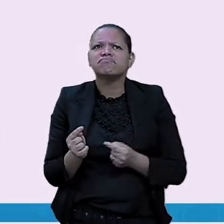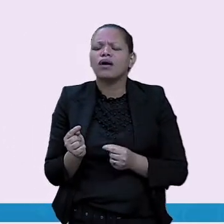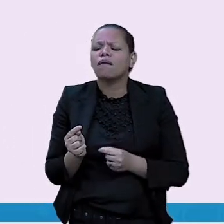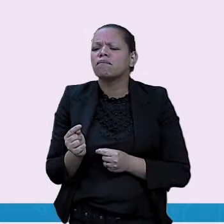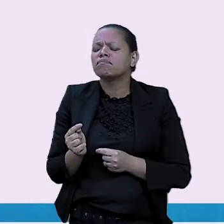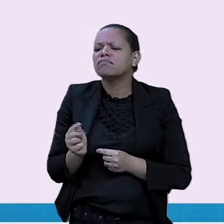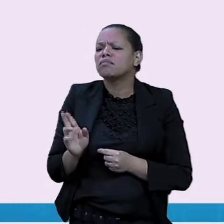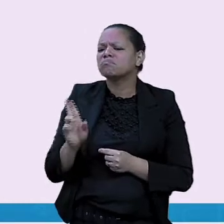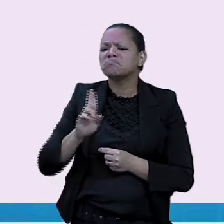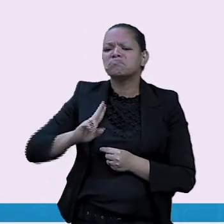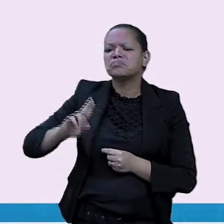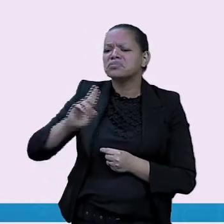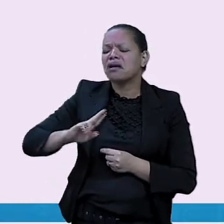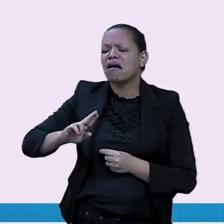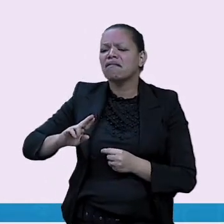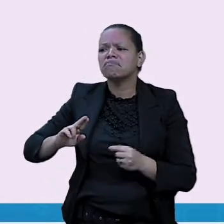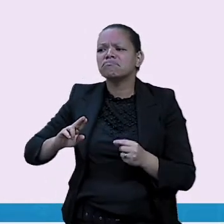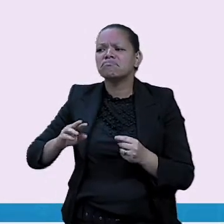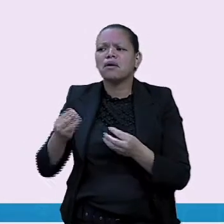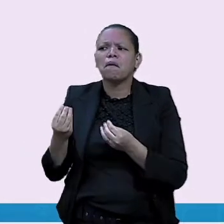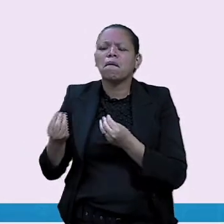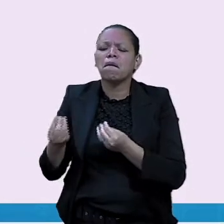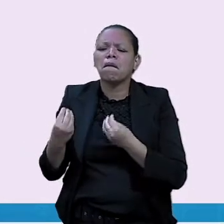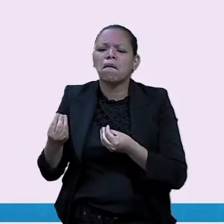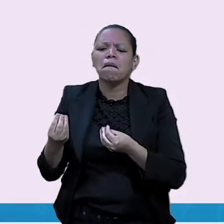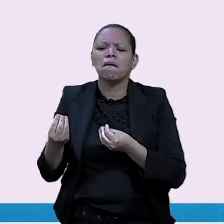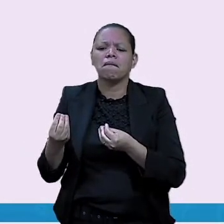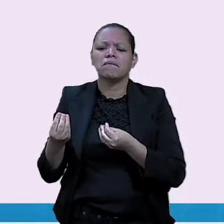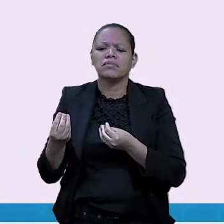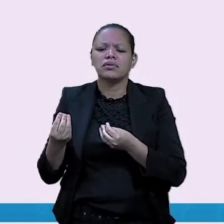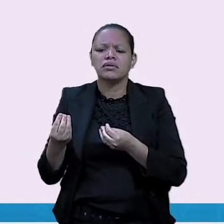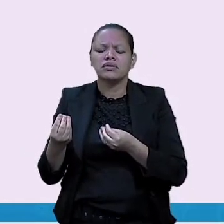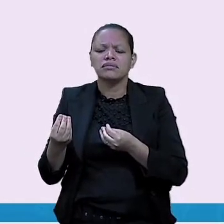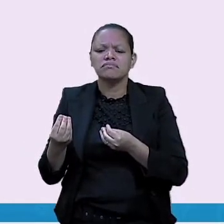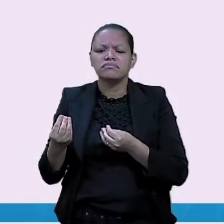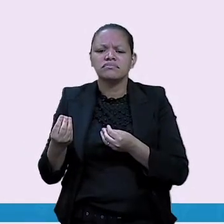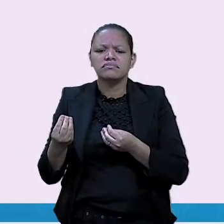o desenho dos balões é fundamental para